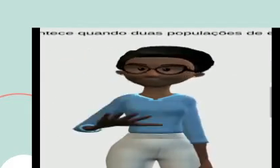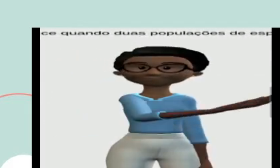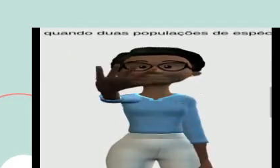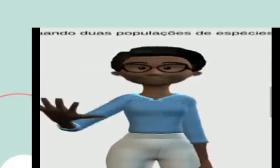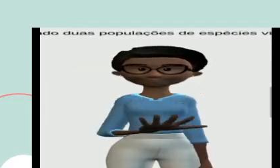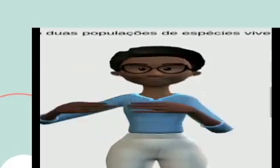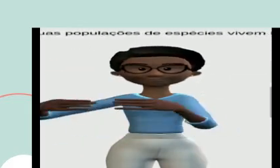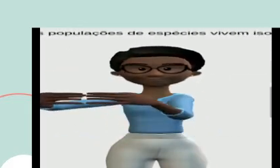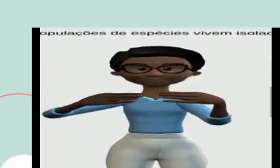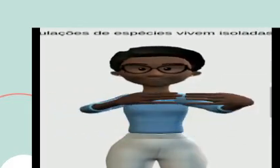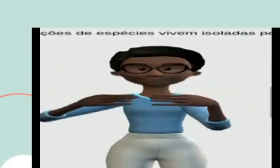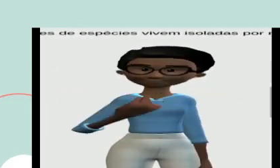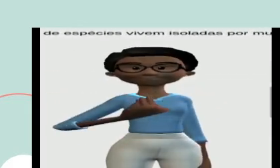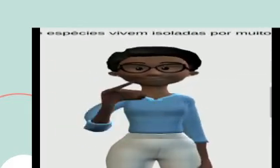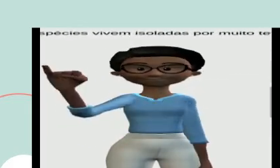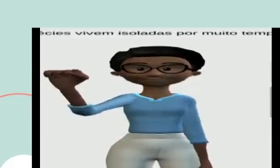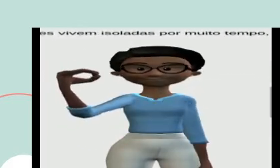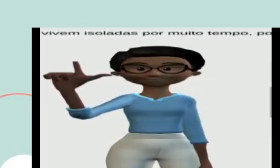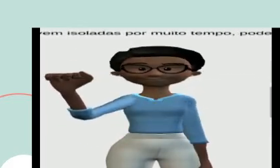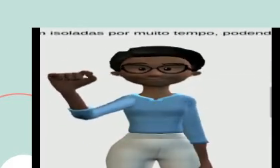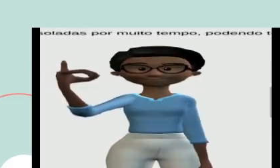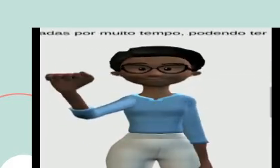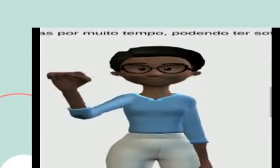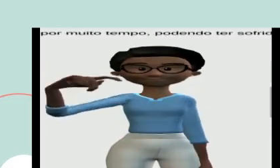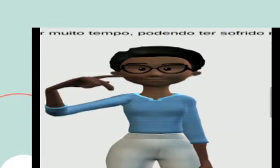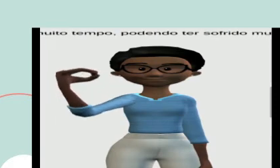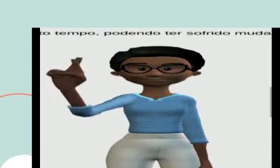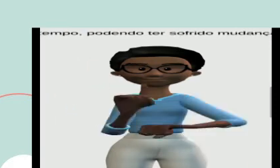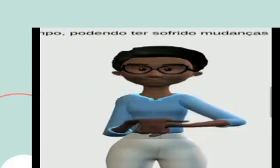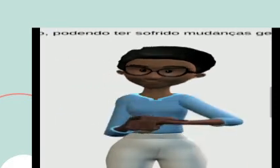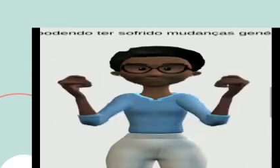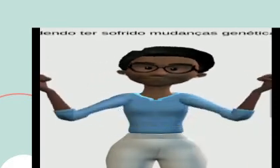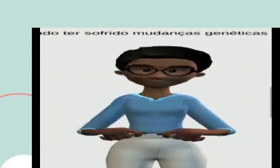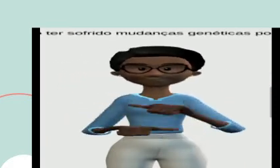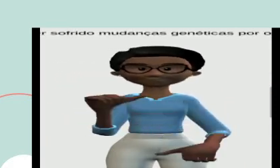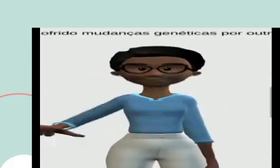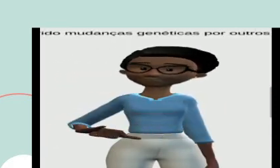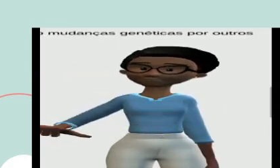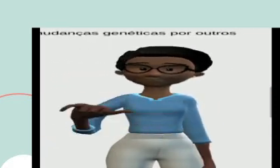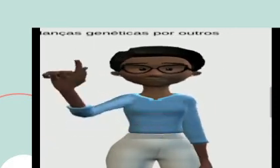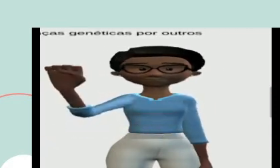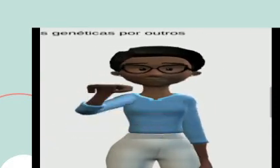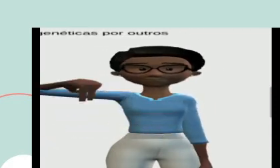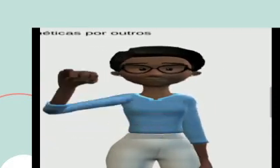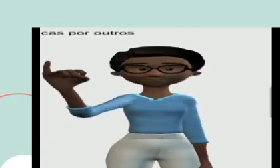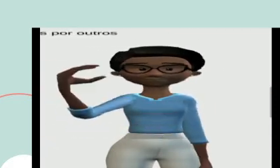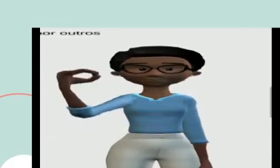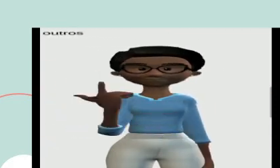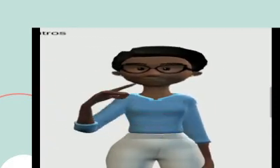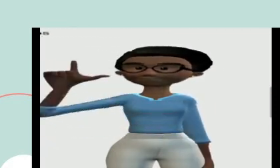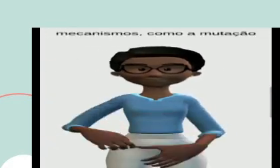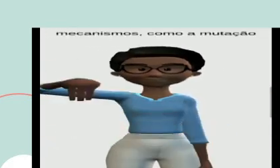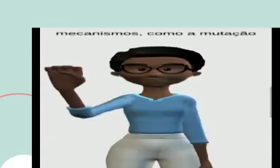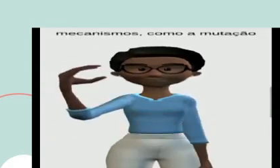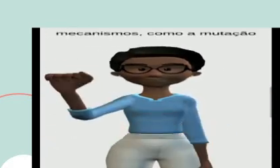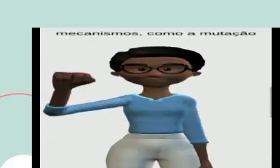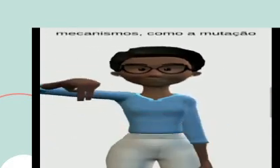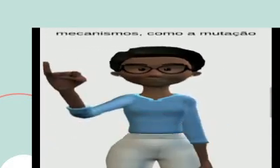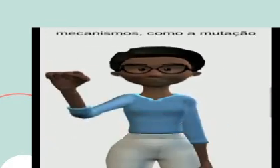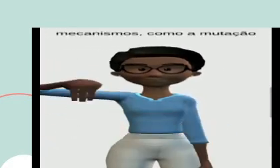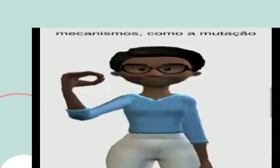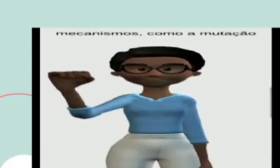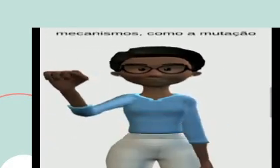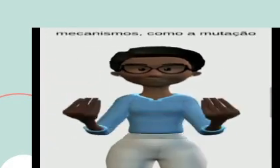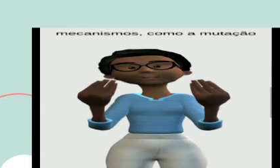quando duas populações de espécies vivem isoladas por muito tempo, podendo ter sofrido mudanças genéticas